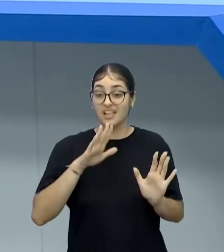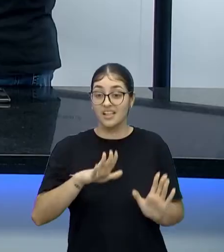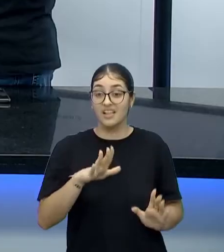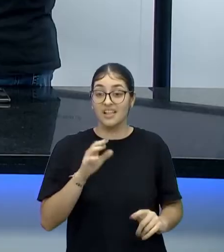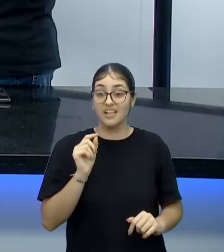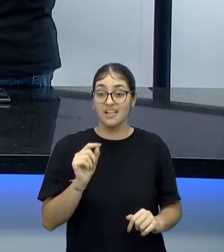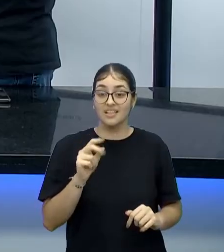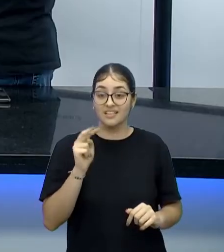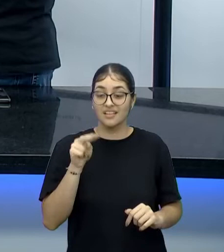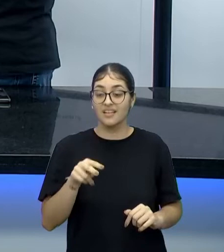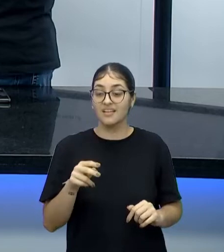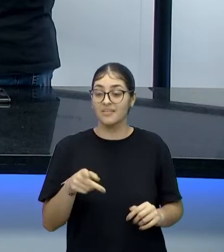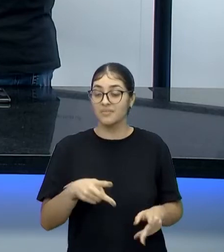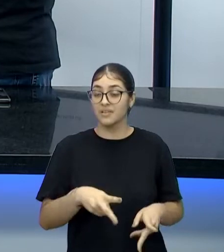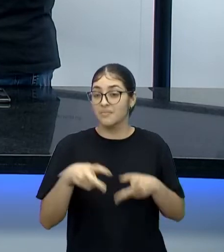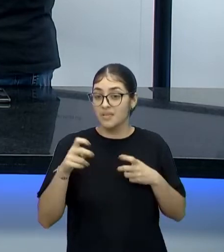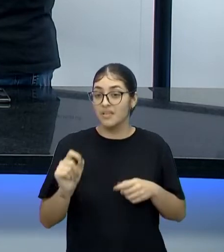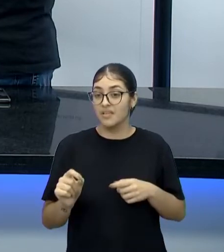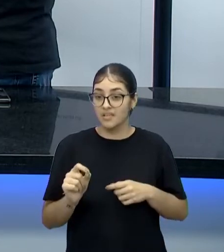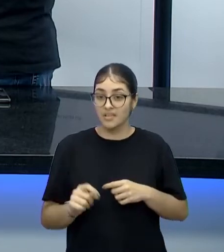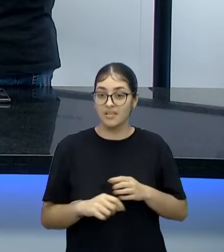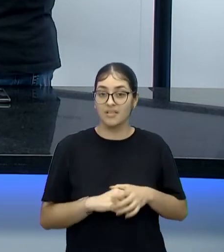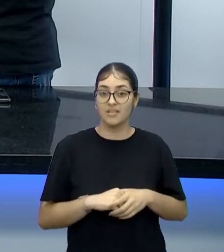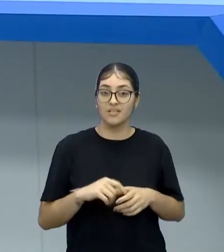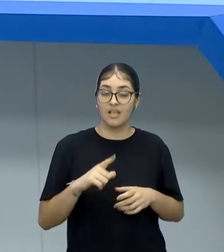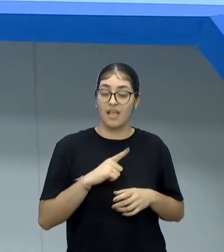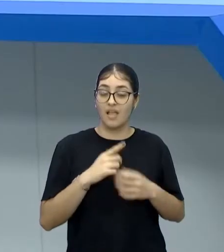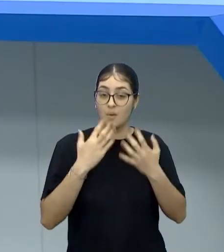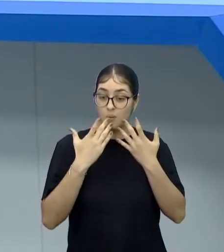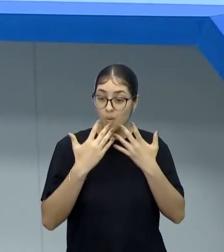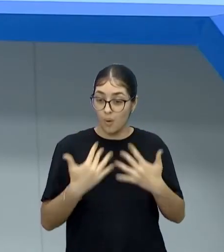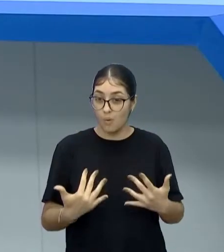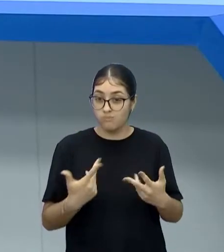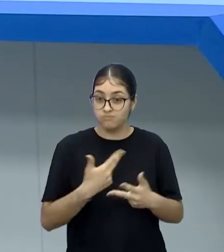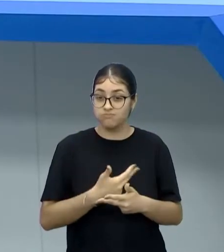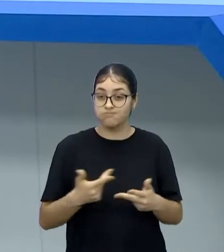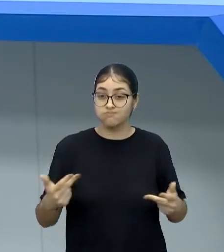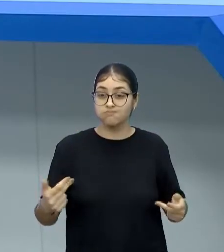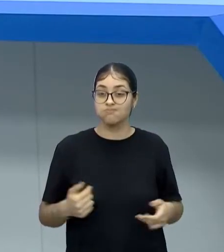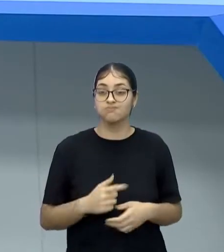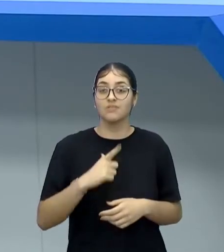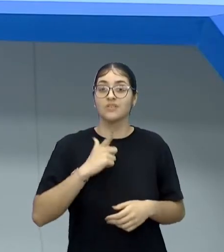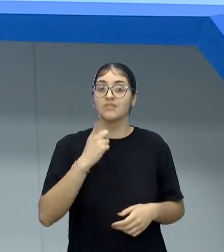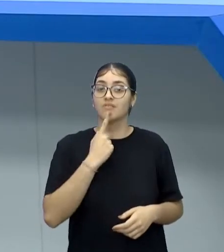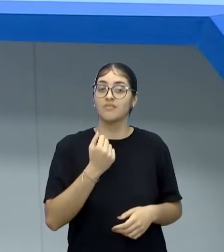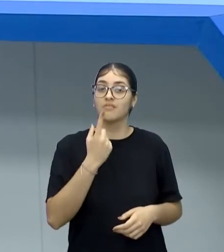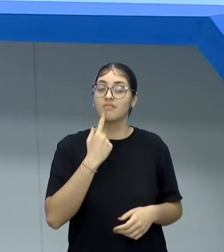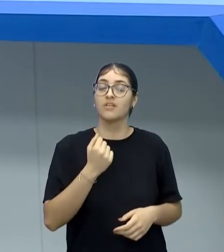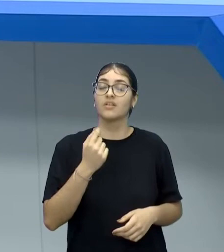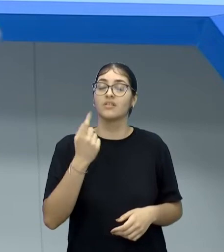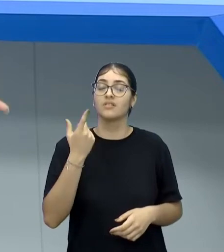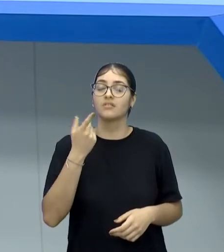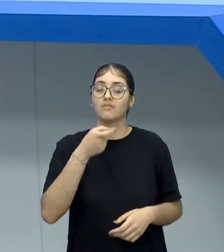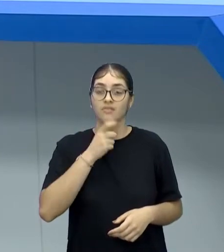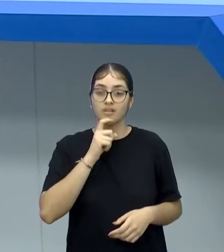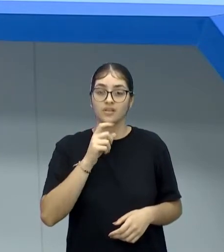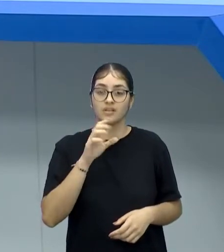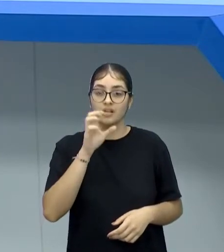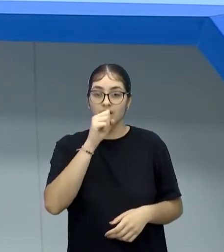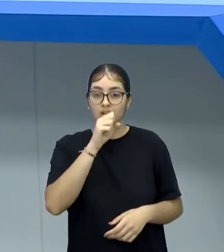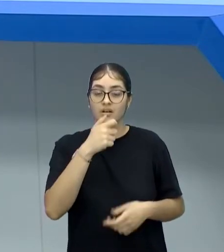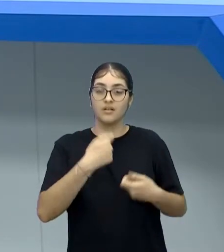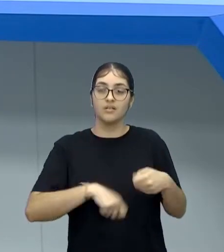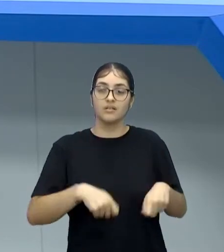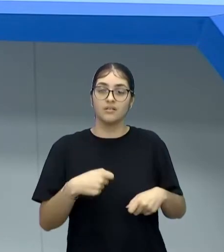comandos que ele falou. Então é assim, tem uma sequência de cores, e aí você tem que, por exemplo, aparece vermelho, verde, laranja. Sim. Aí você tem